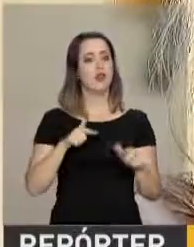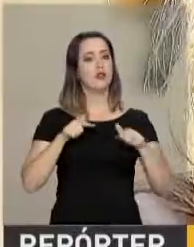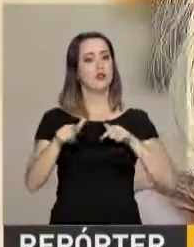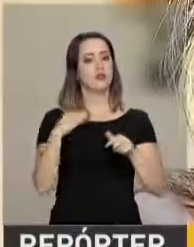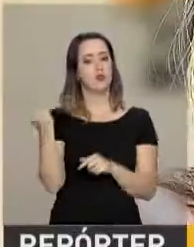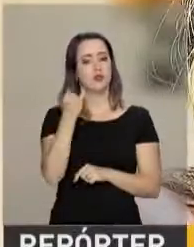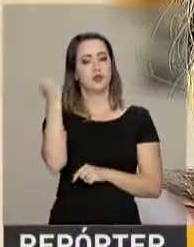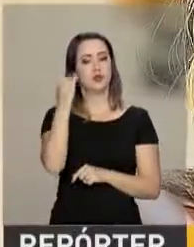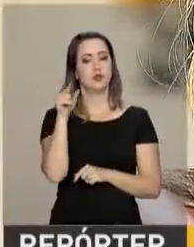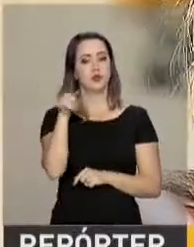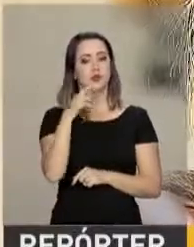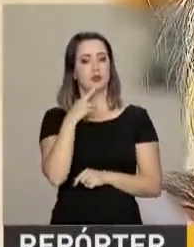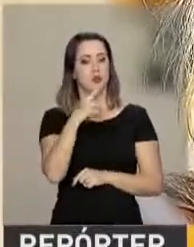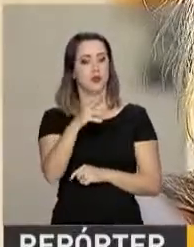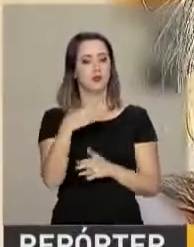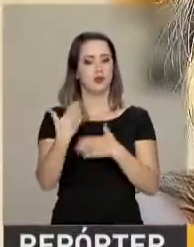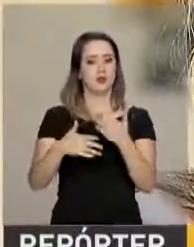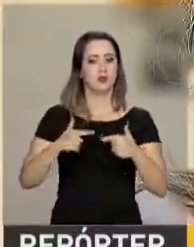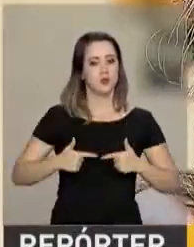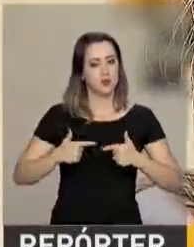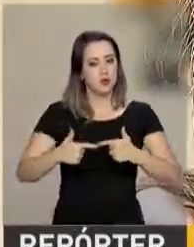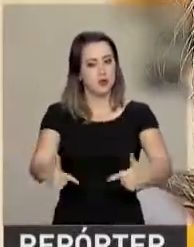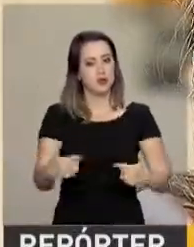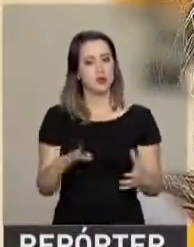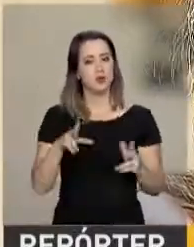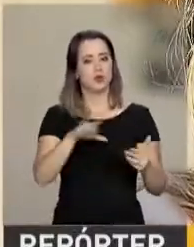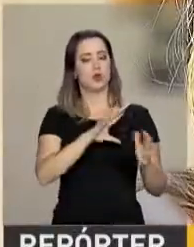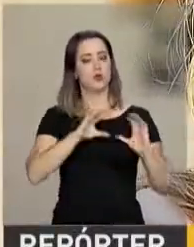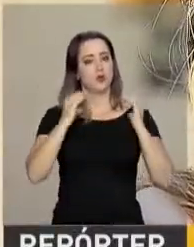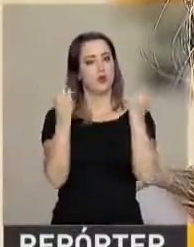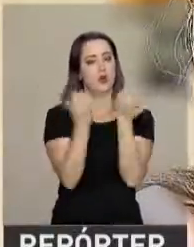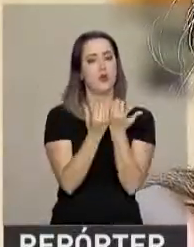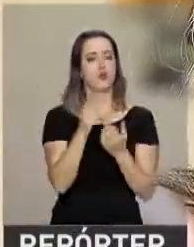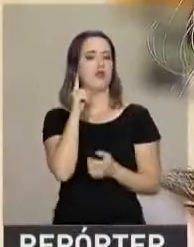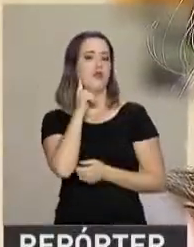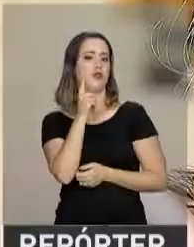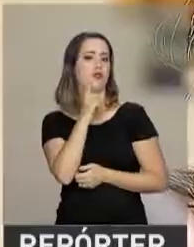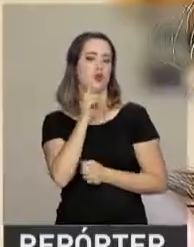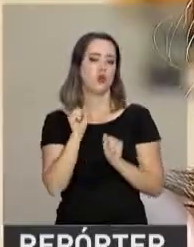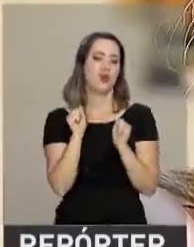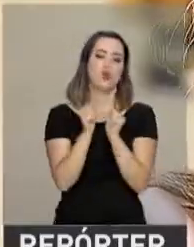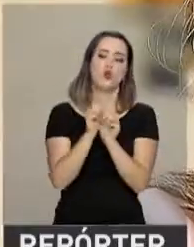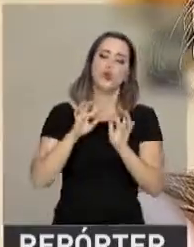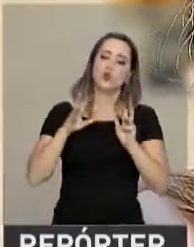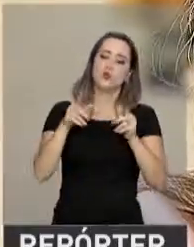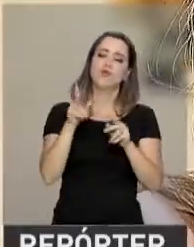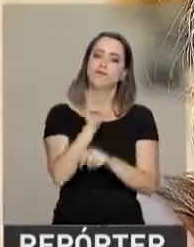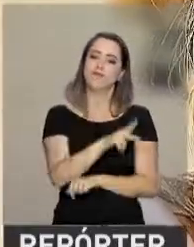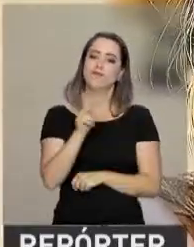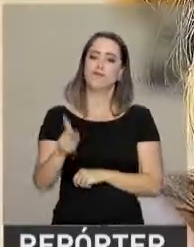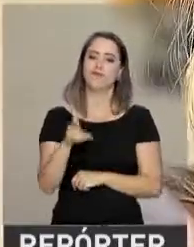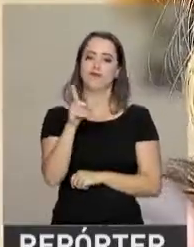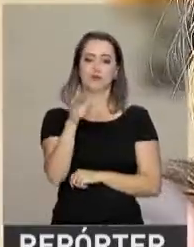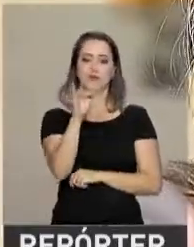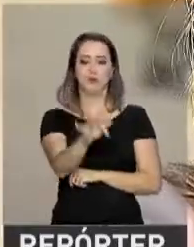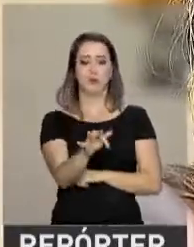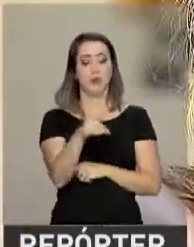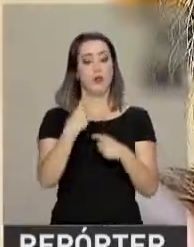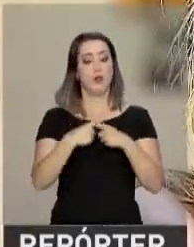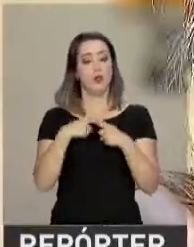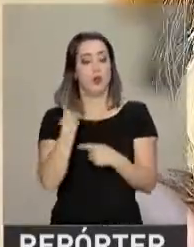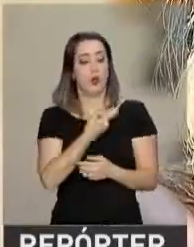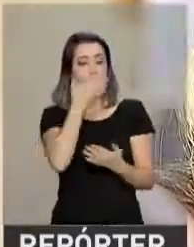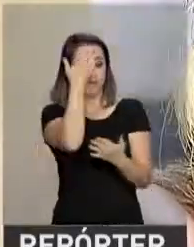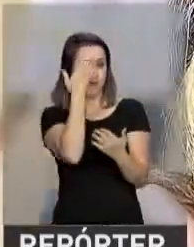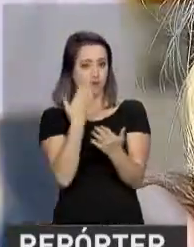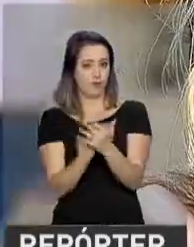é resultado de muitas lutas de toda a comunidade surda juntamente com todos os professores do distrito federal porque nós acreditamos